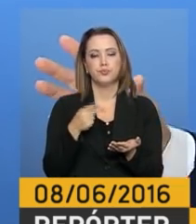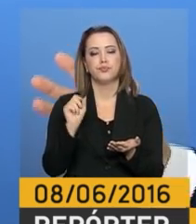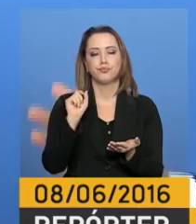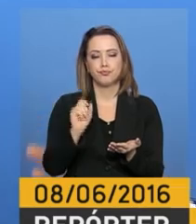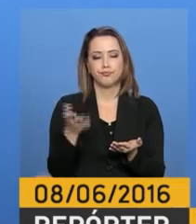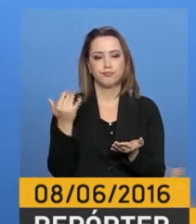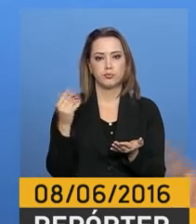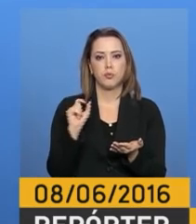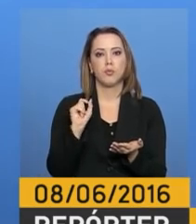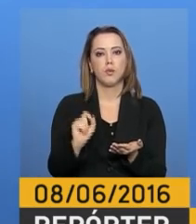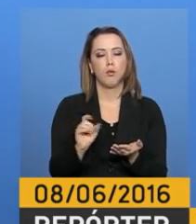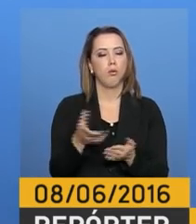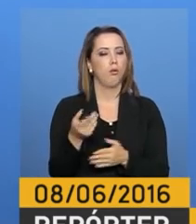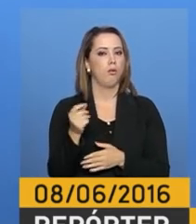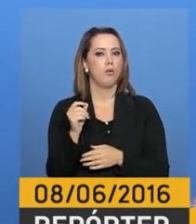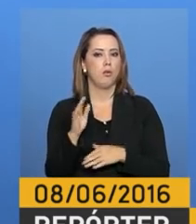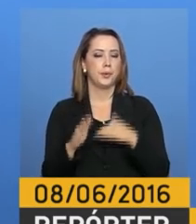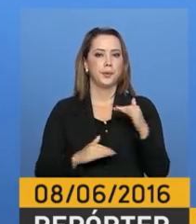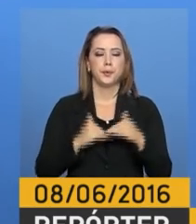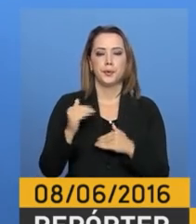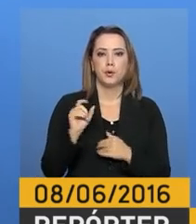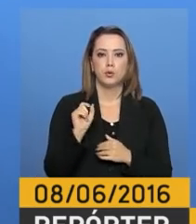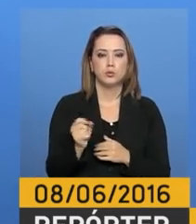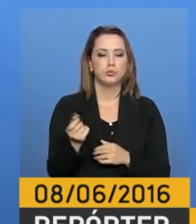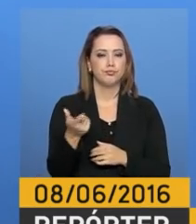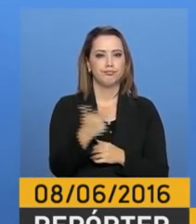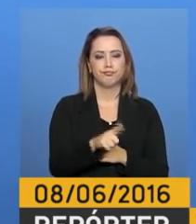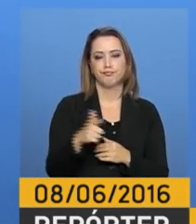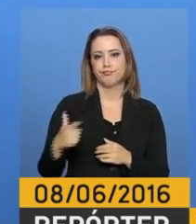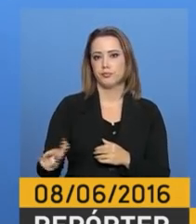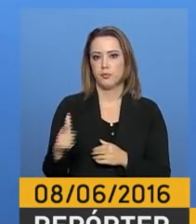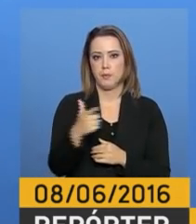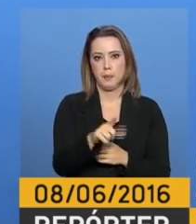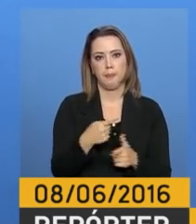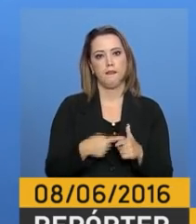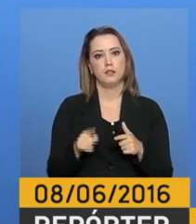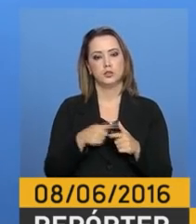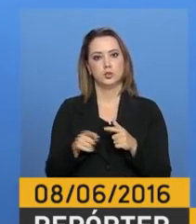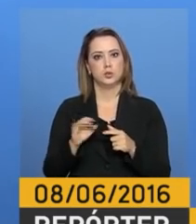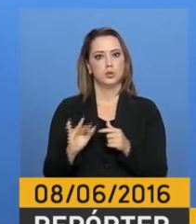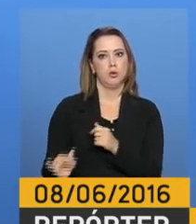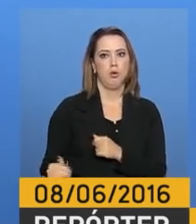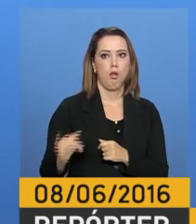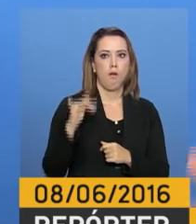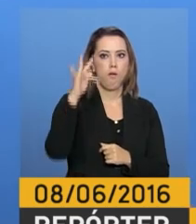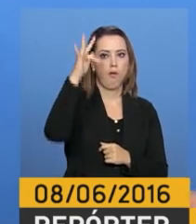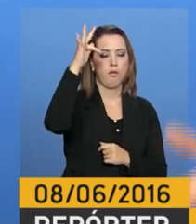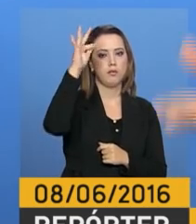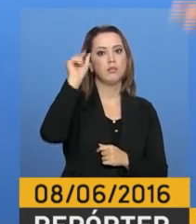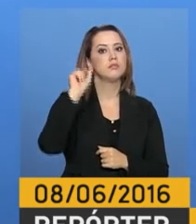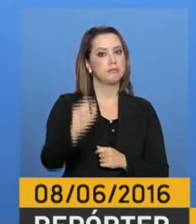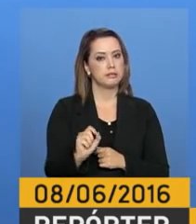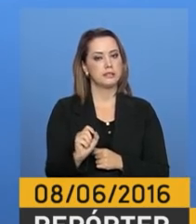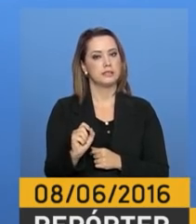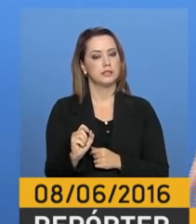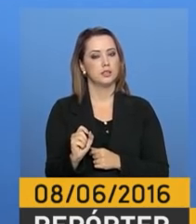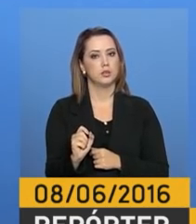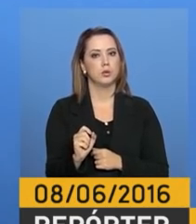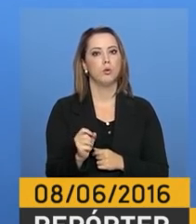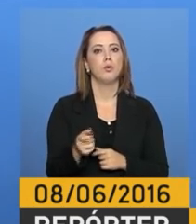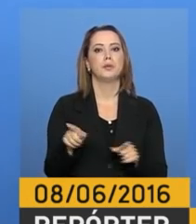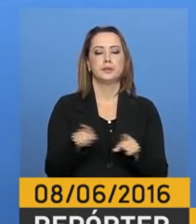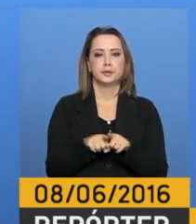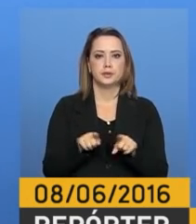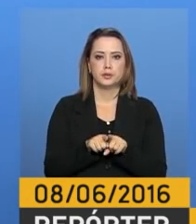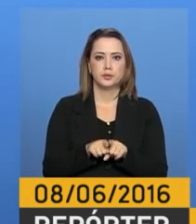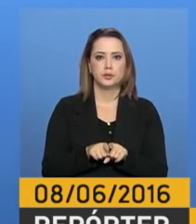Franco seja em questões que geraram alta de inflação da inflação e um aumento